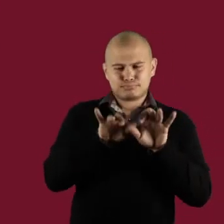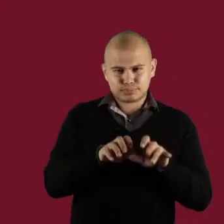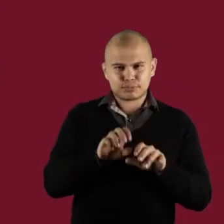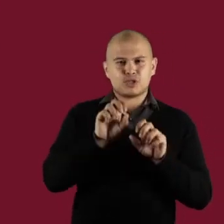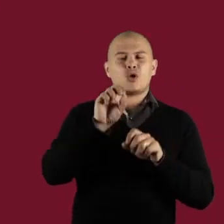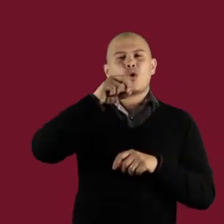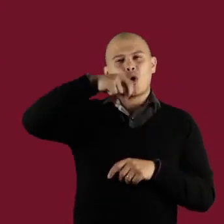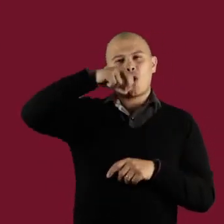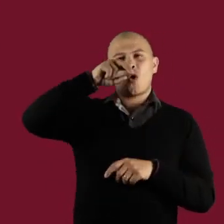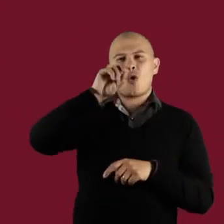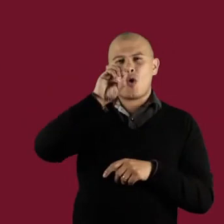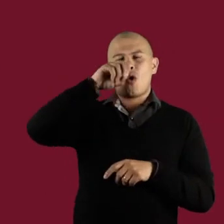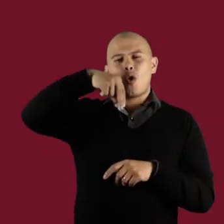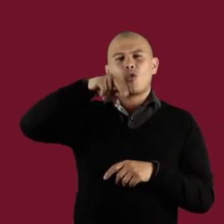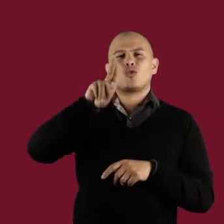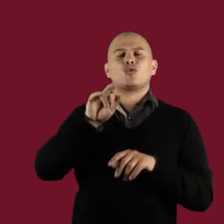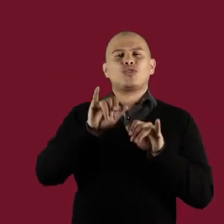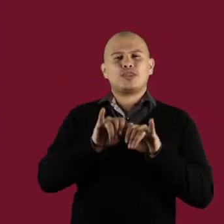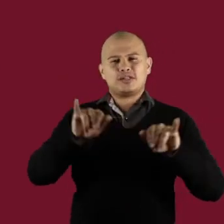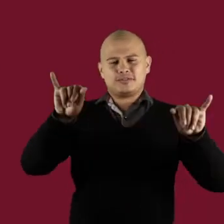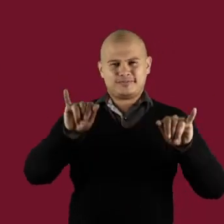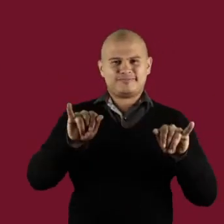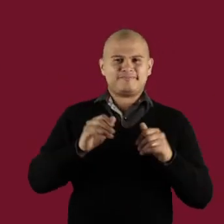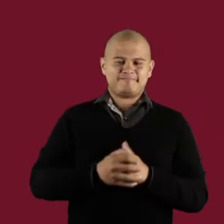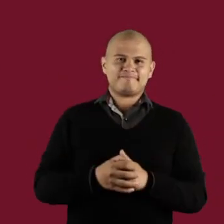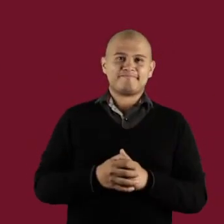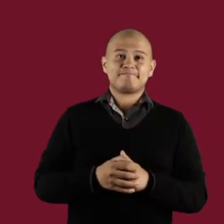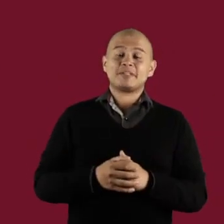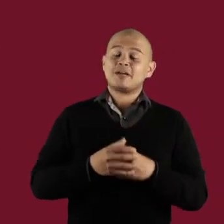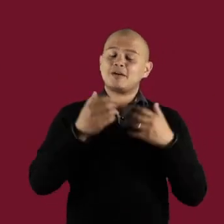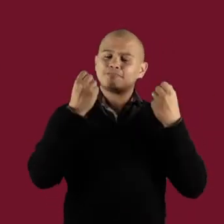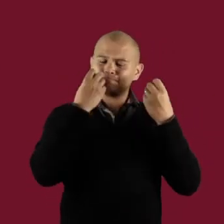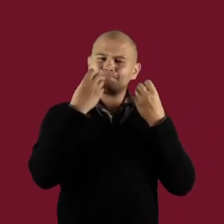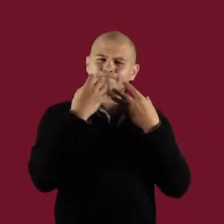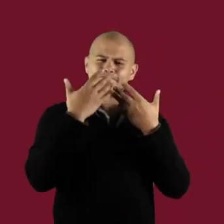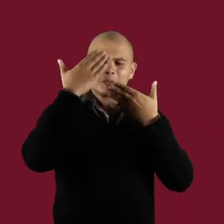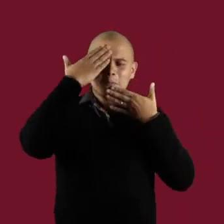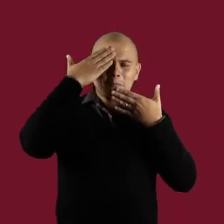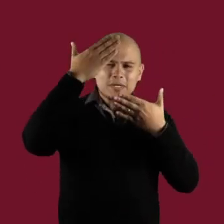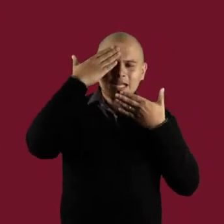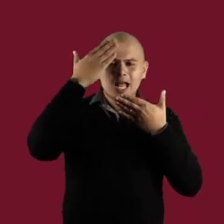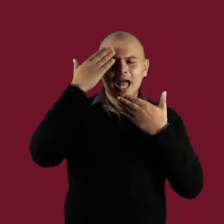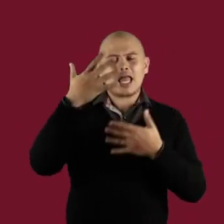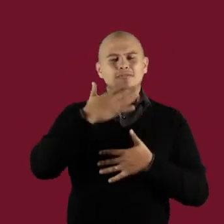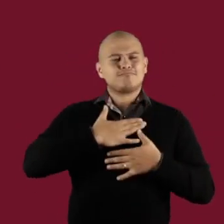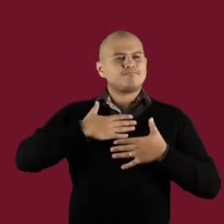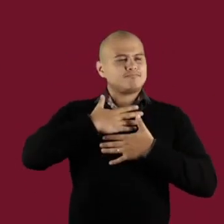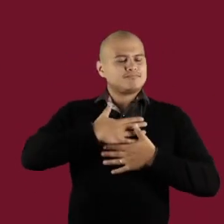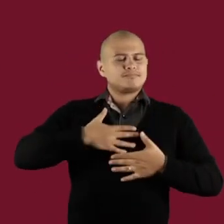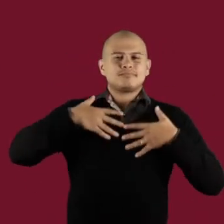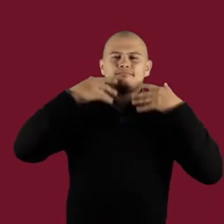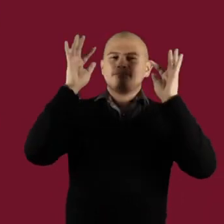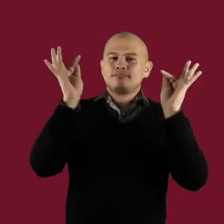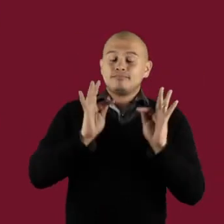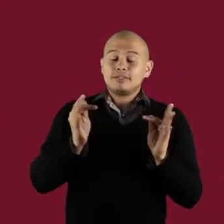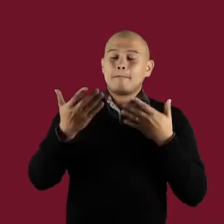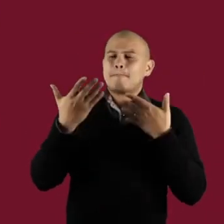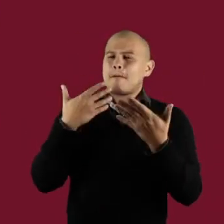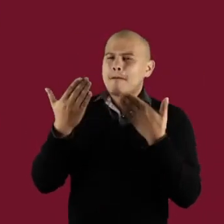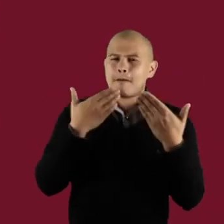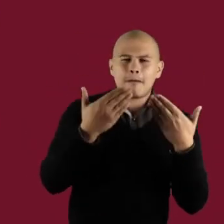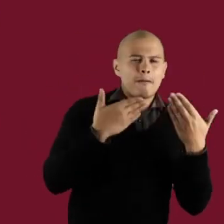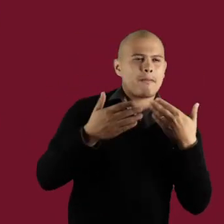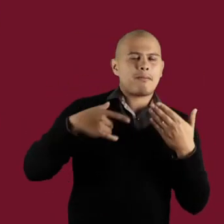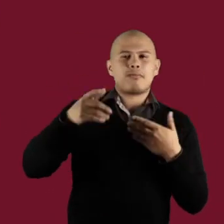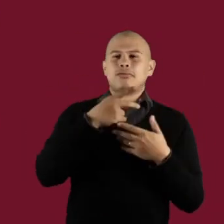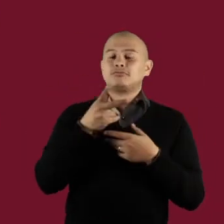Muito bom, gente. Muito obrigado. É uma alegria assim, conversar com vocês. É muito esclarecedor ter